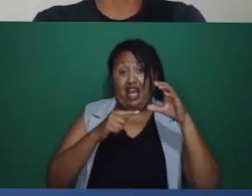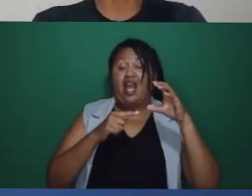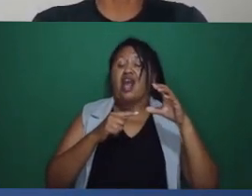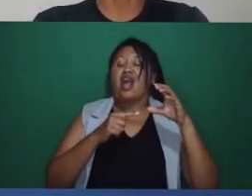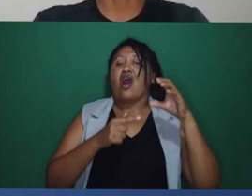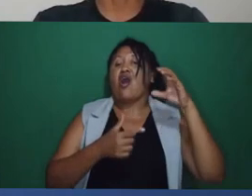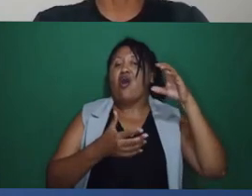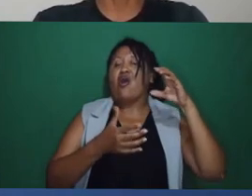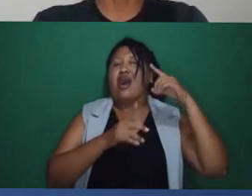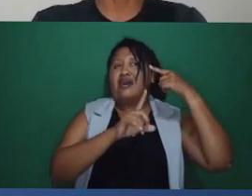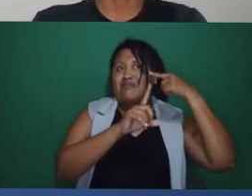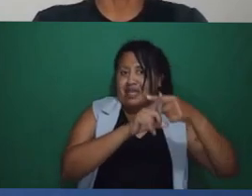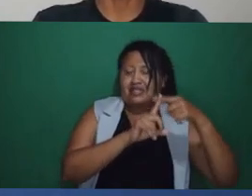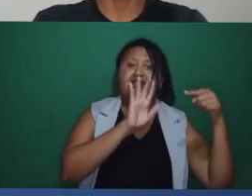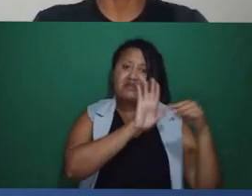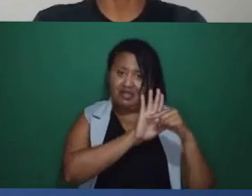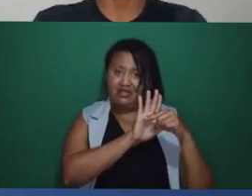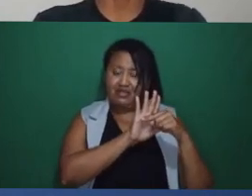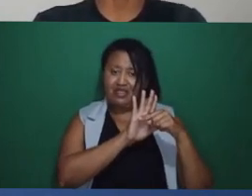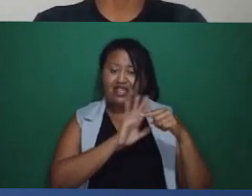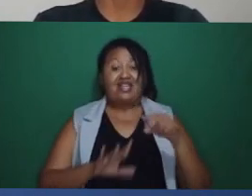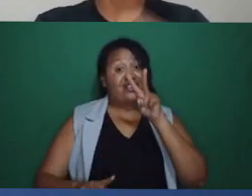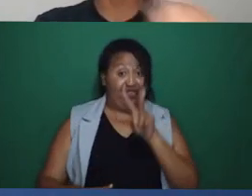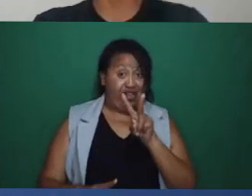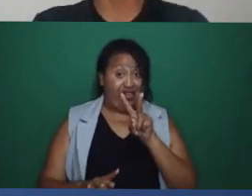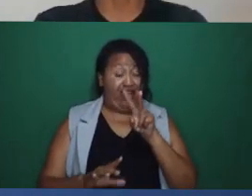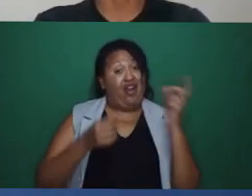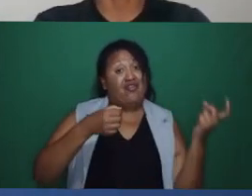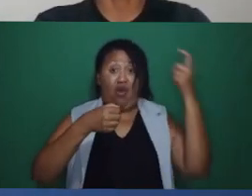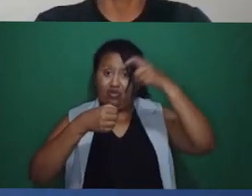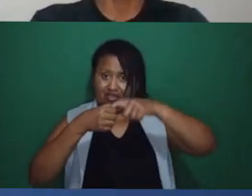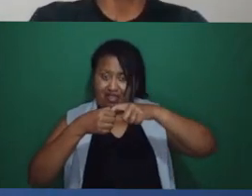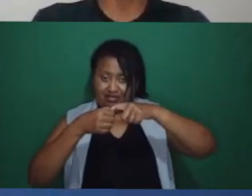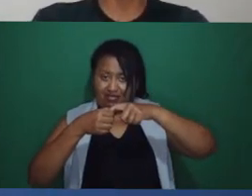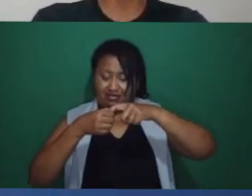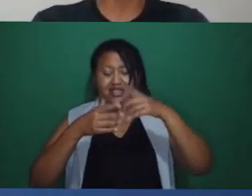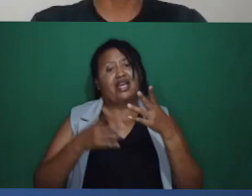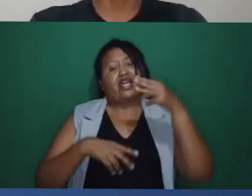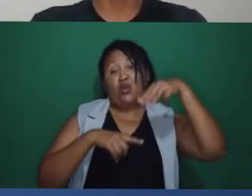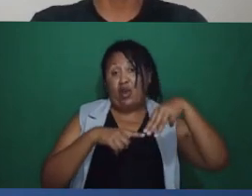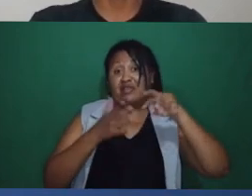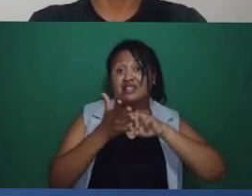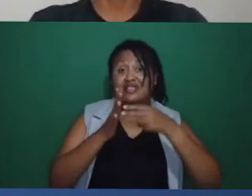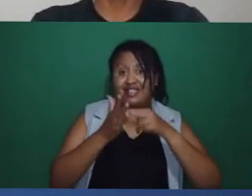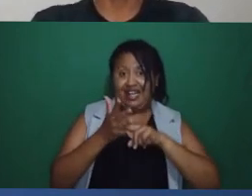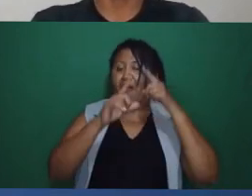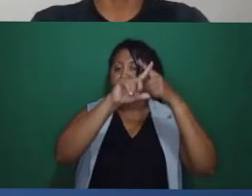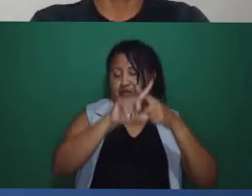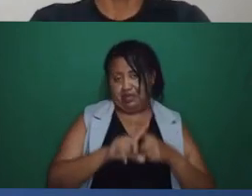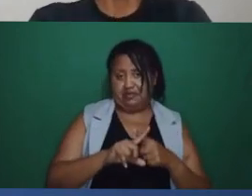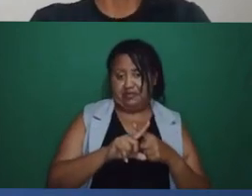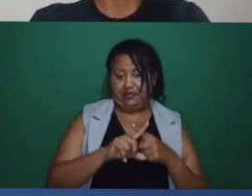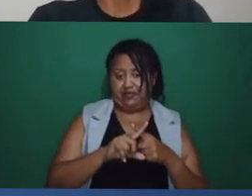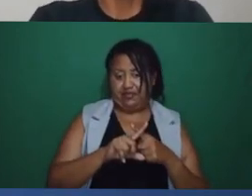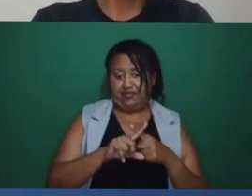em conta eu falo adição ou subtração esse v significa voltar uma casa e o Mc significa multiplicar